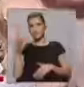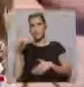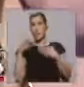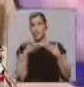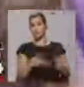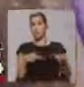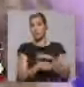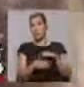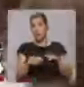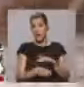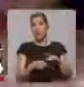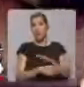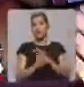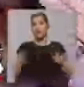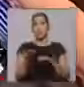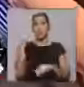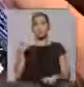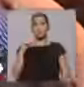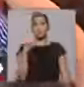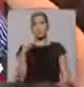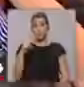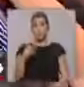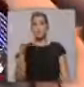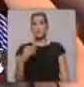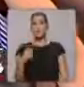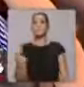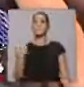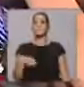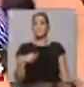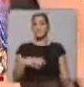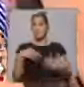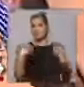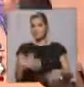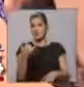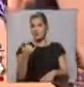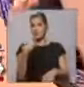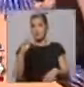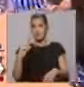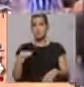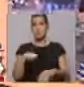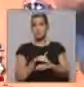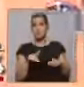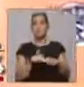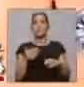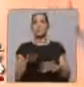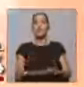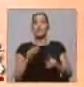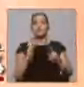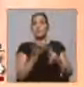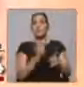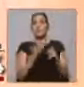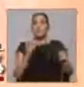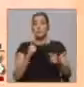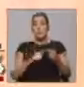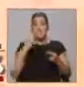sido dadas já depois de Lula ter deixado a presidência em 2010. O alvo das investigações são viagens